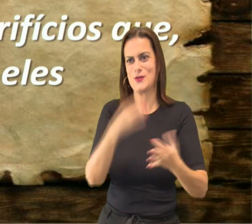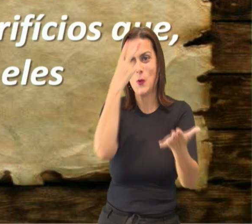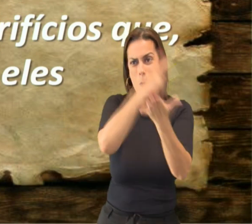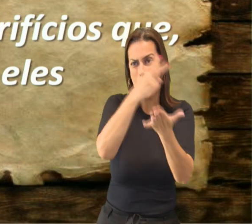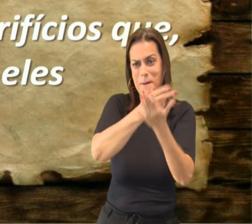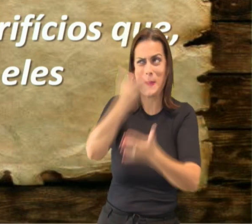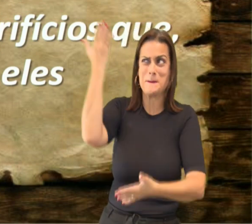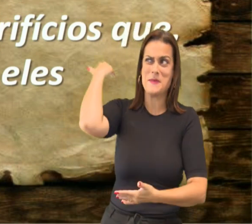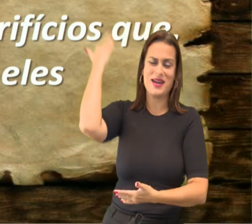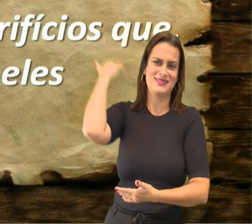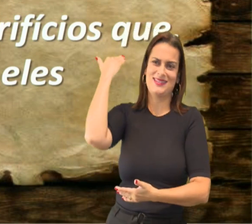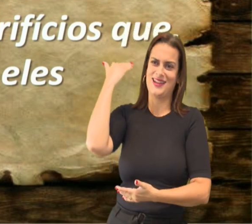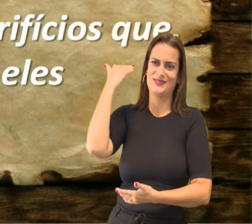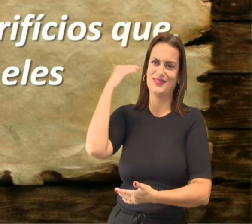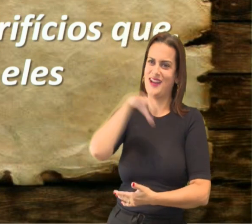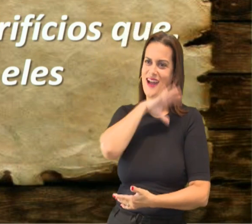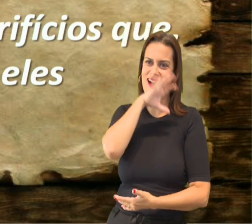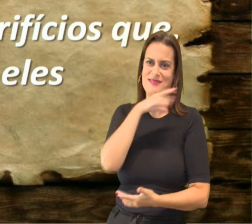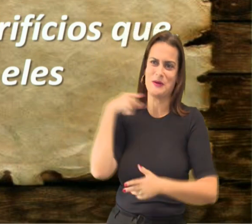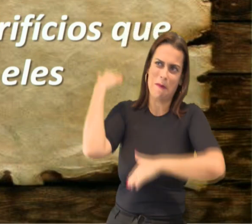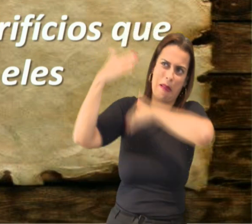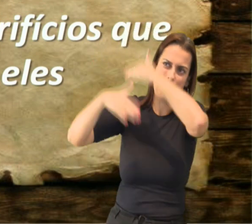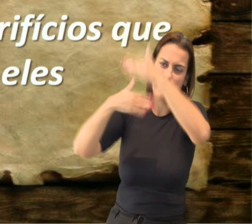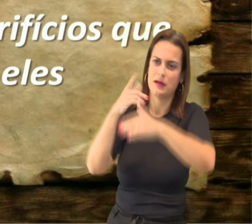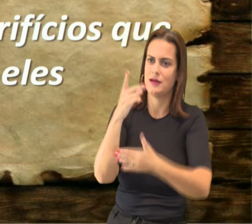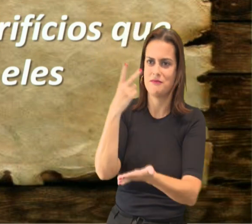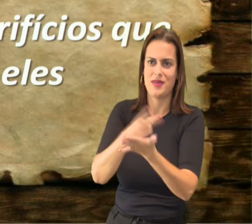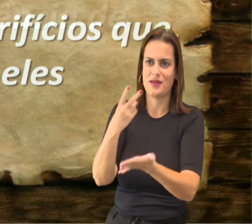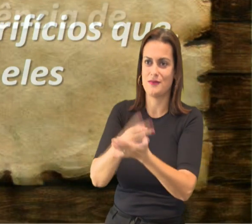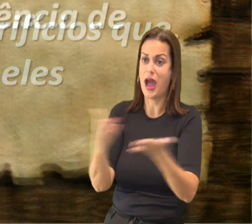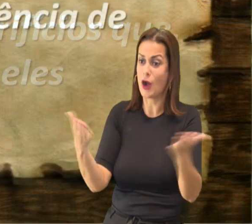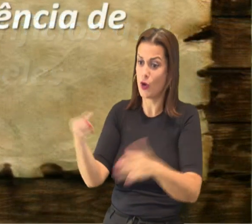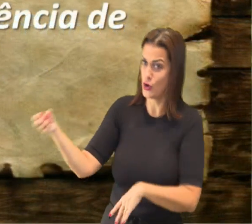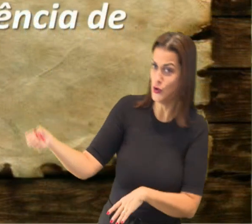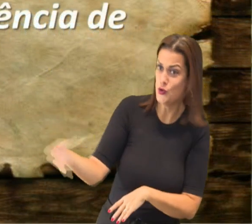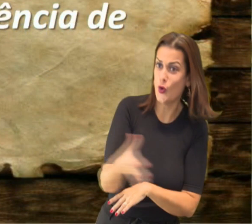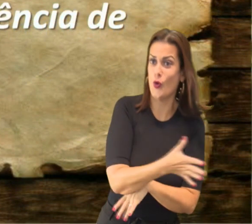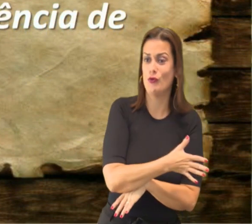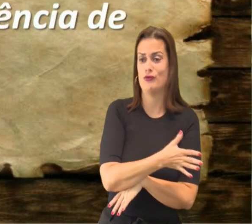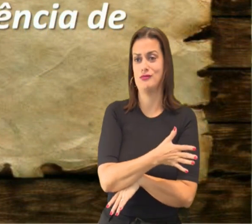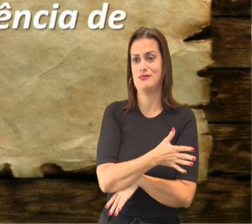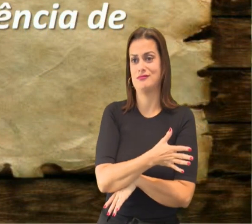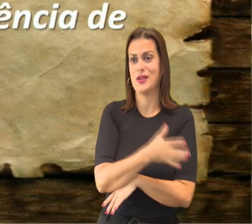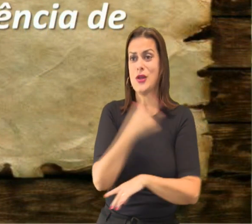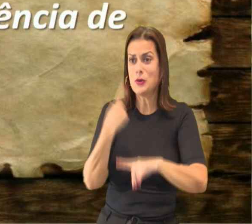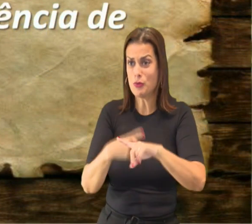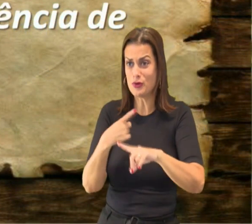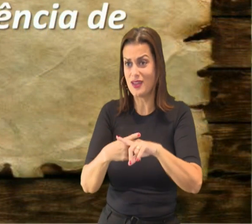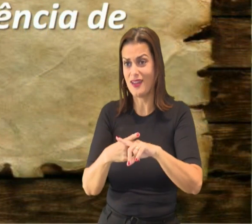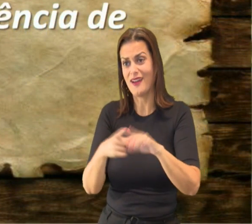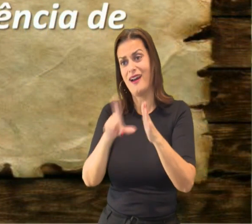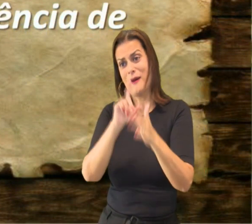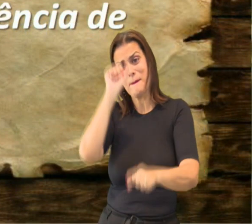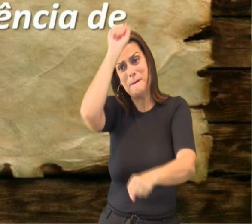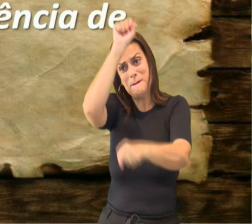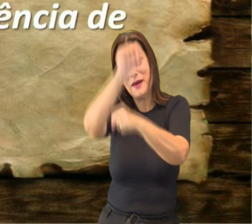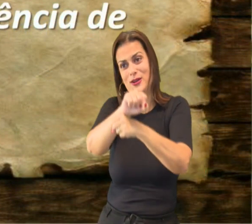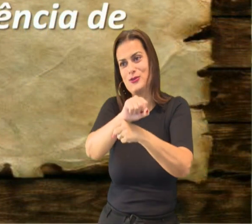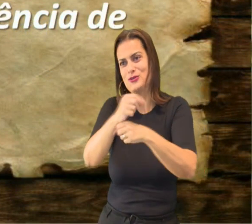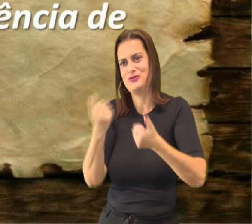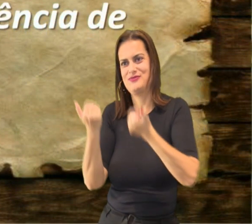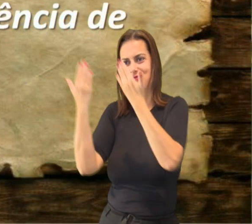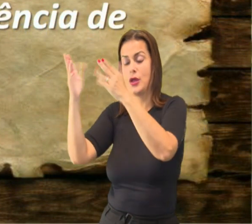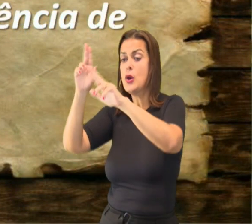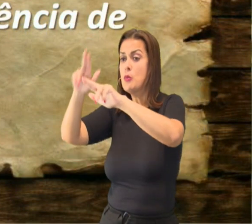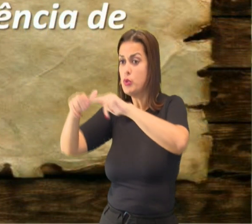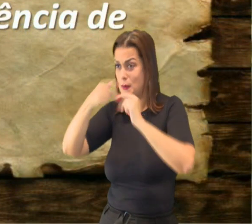ano após ano perpetuamente eles oferecem. De outra sorte, não teriam cessado de ser oferecidos. Porquanto os que